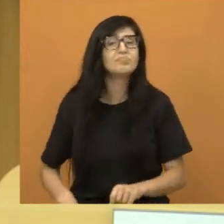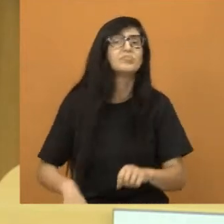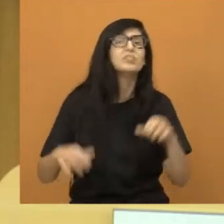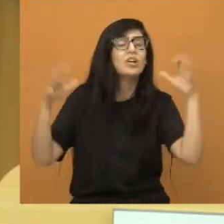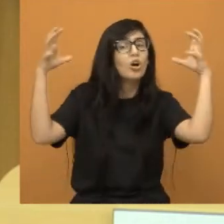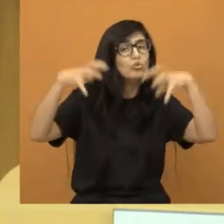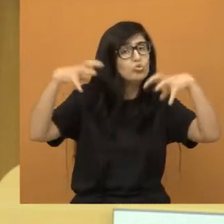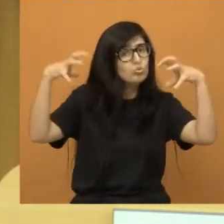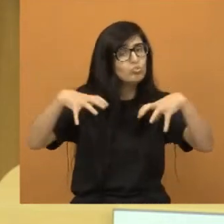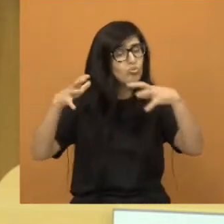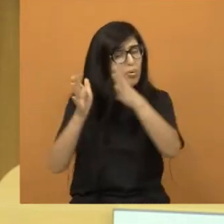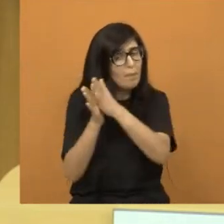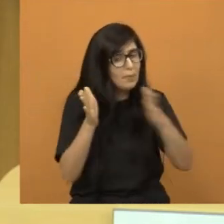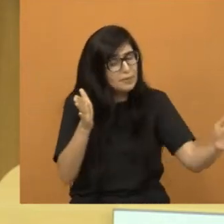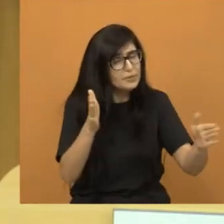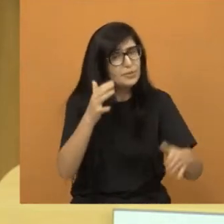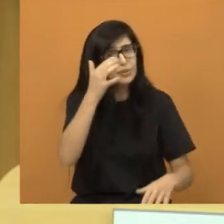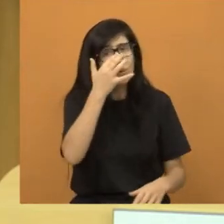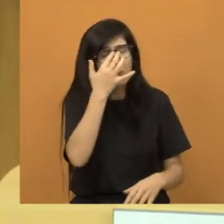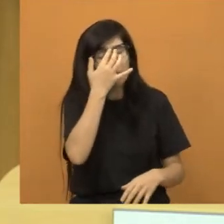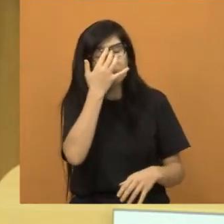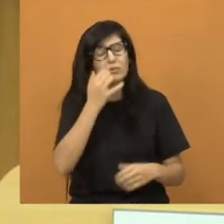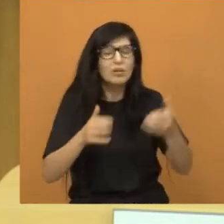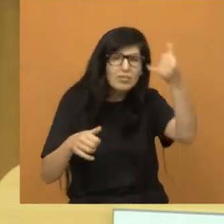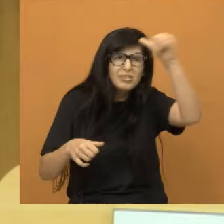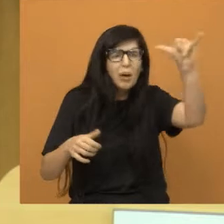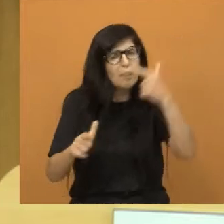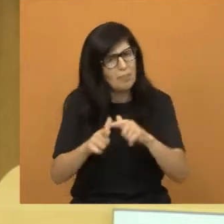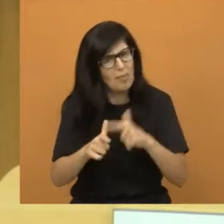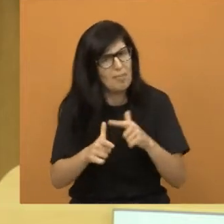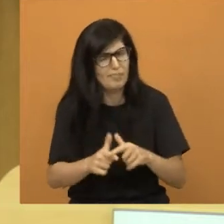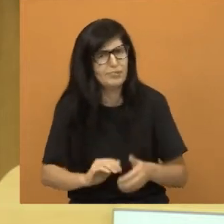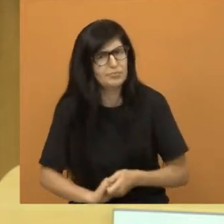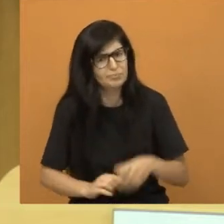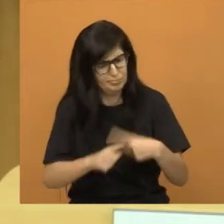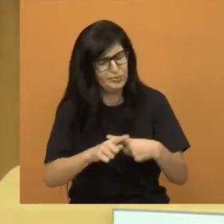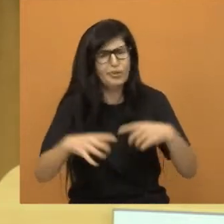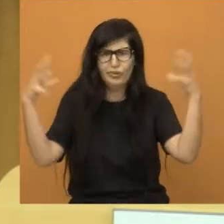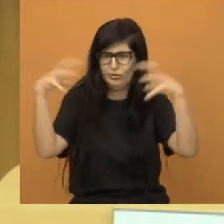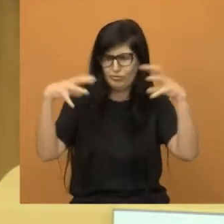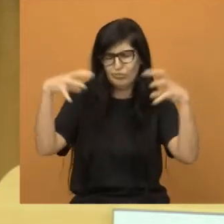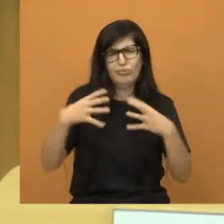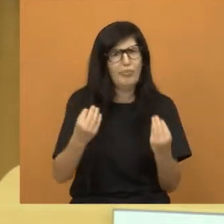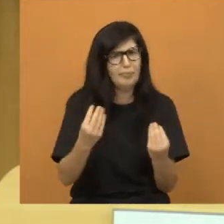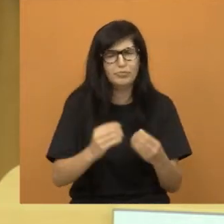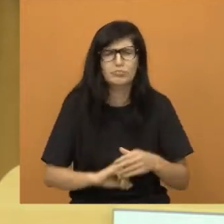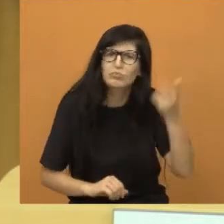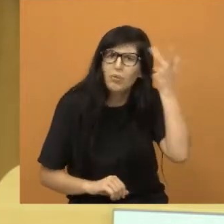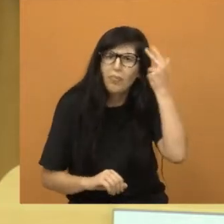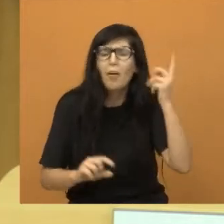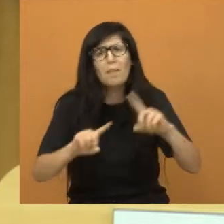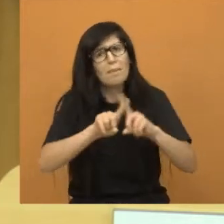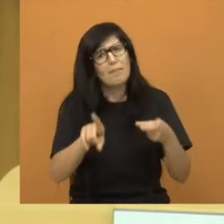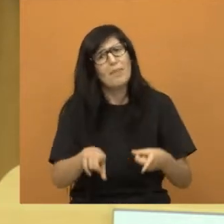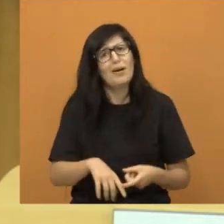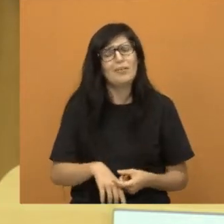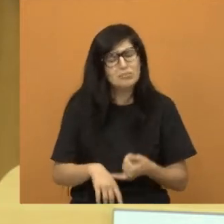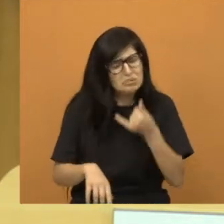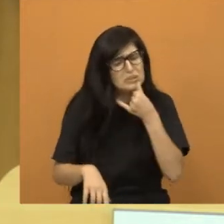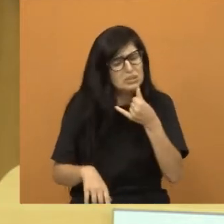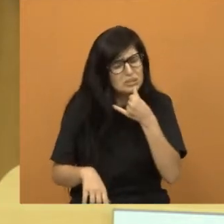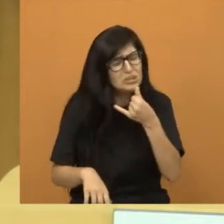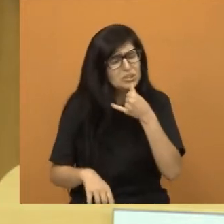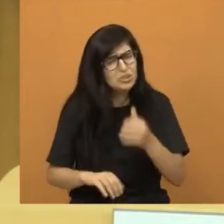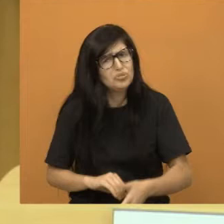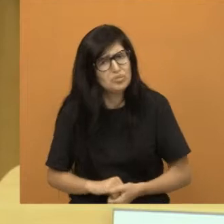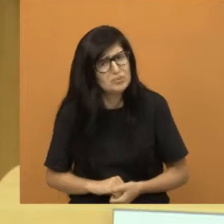chuvas elas acarretem danos como que aconteceu. Foi extremamente lamentável e triste, porque só quem passa